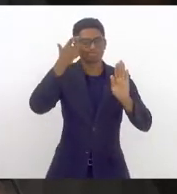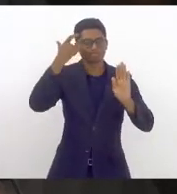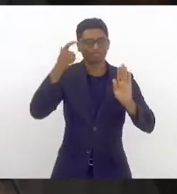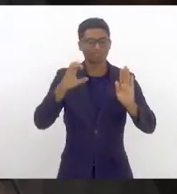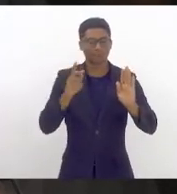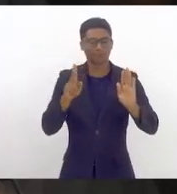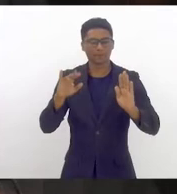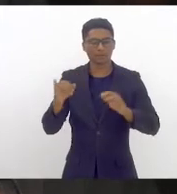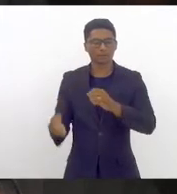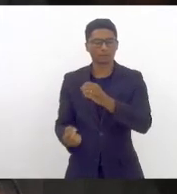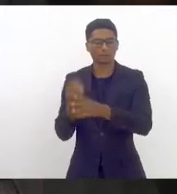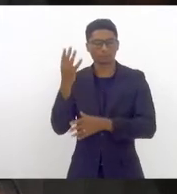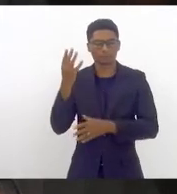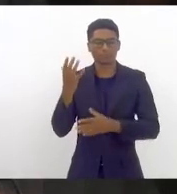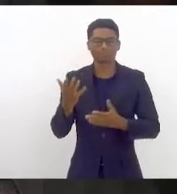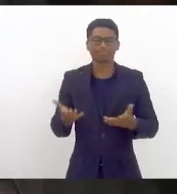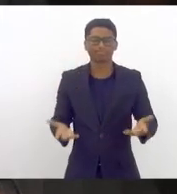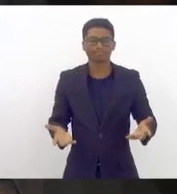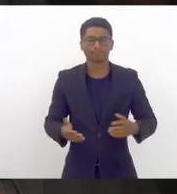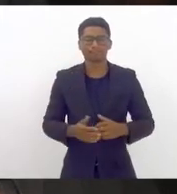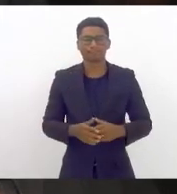com clarividência